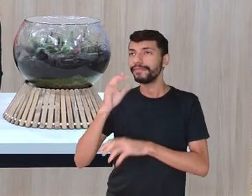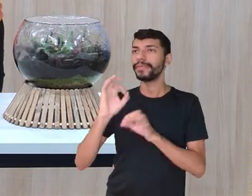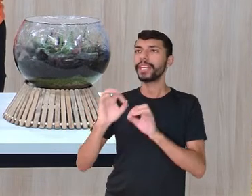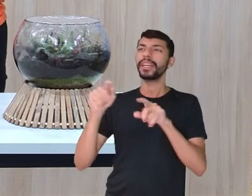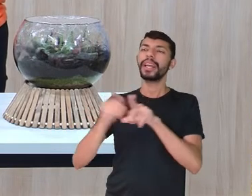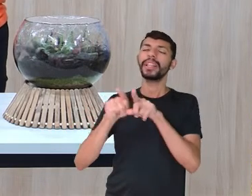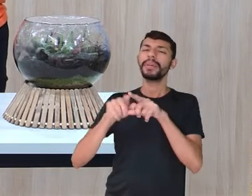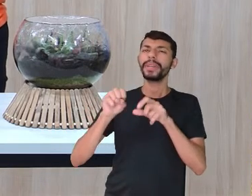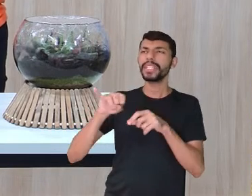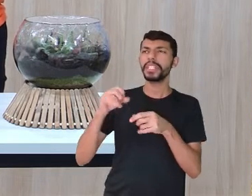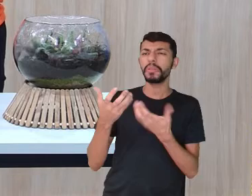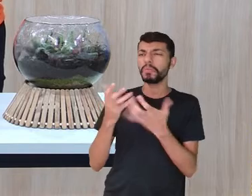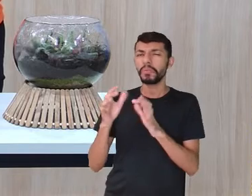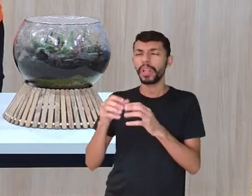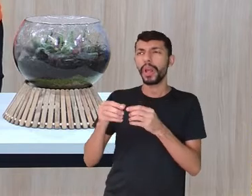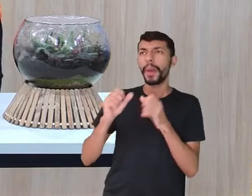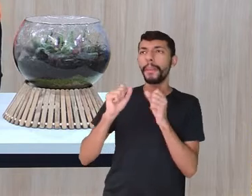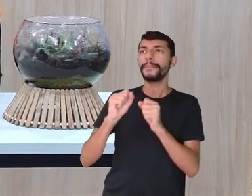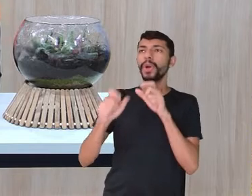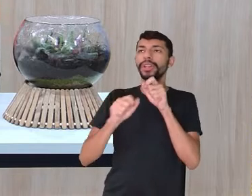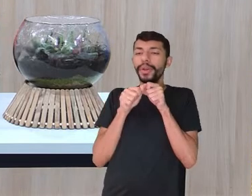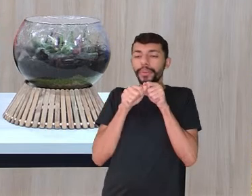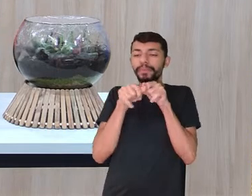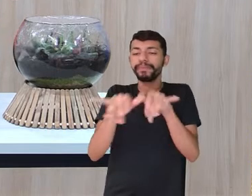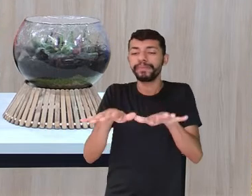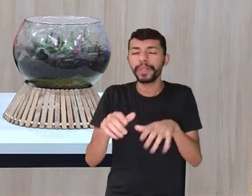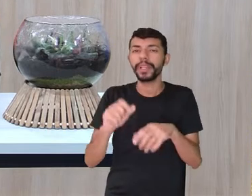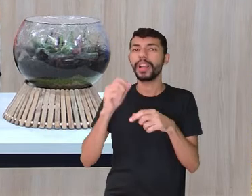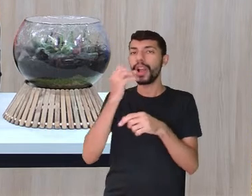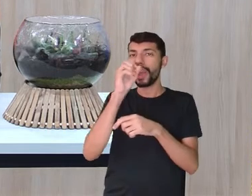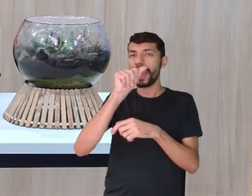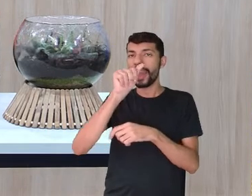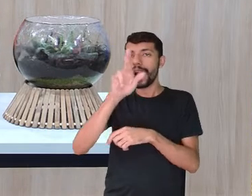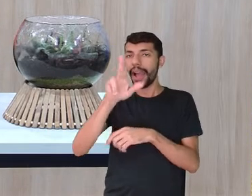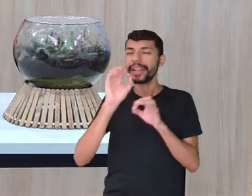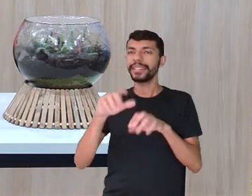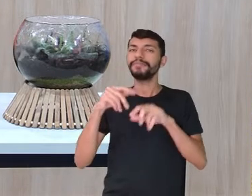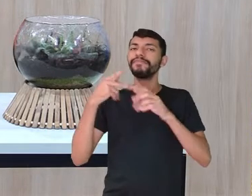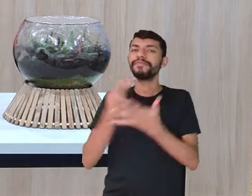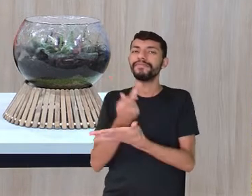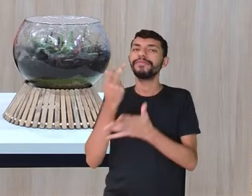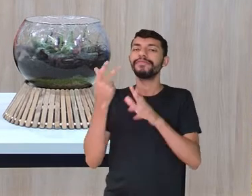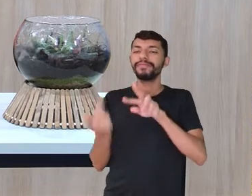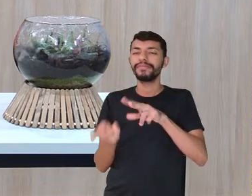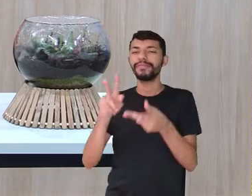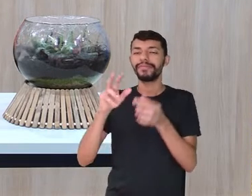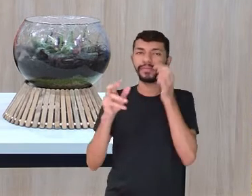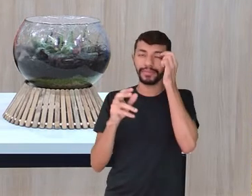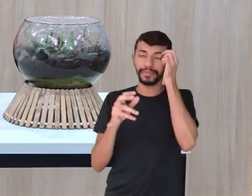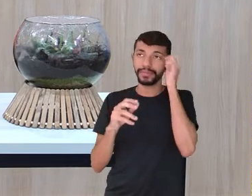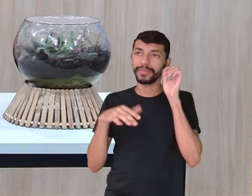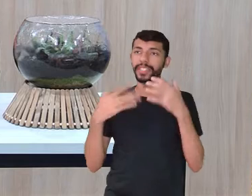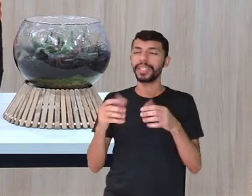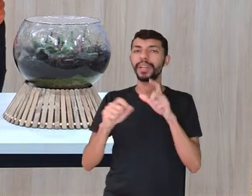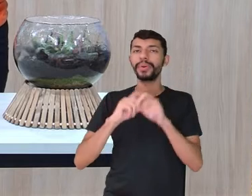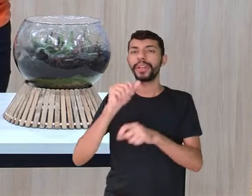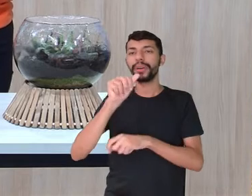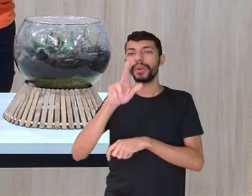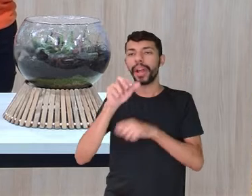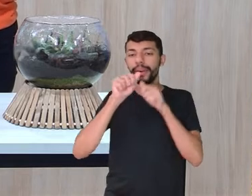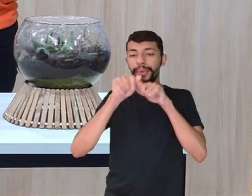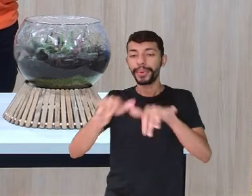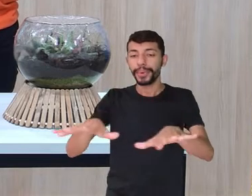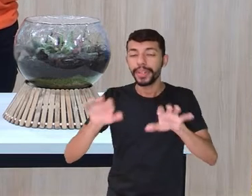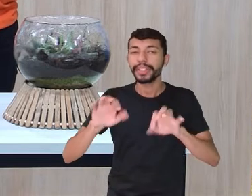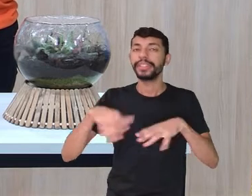ele, ele vai jogar o oxigênio. Ocorre uma transformação, né? E aí ele lança no ambiente o oxigênio, que